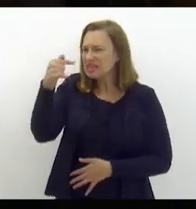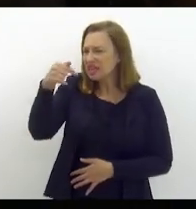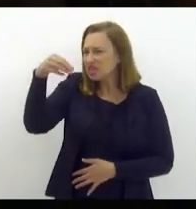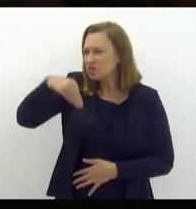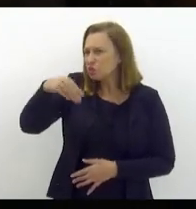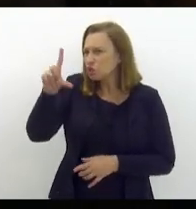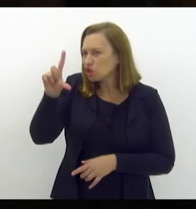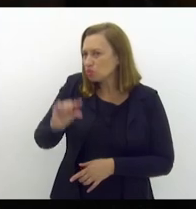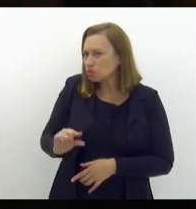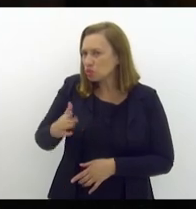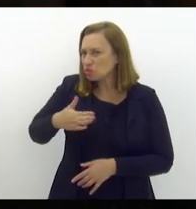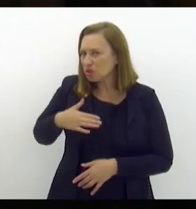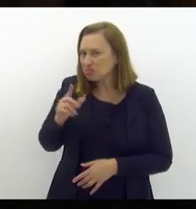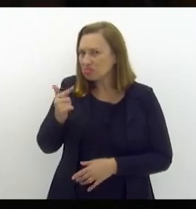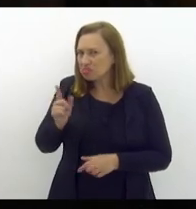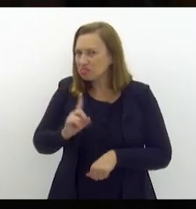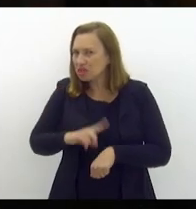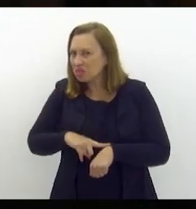do meu tempo?